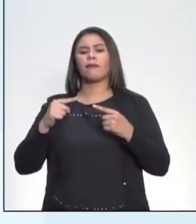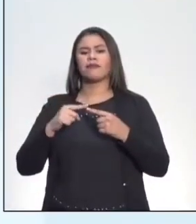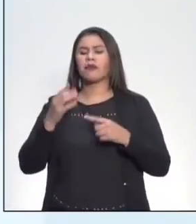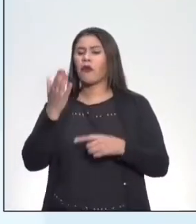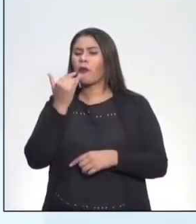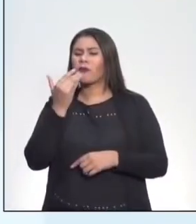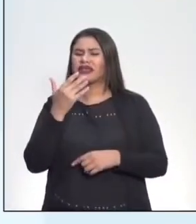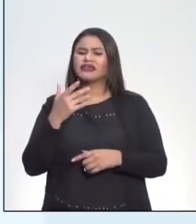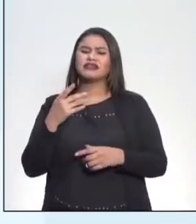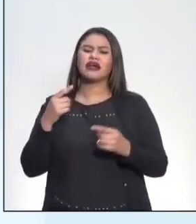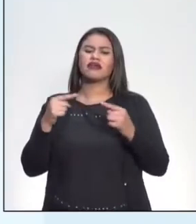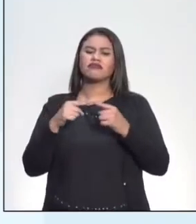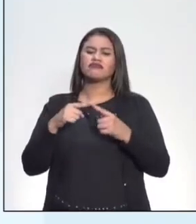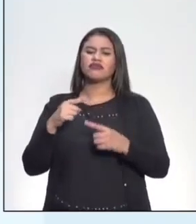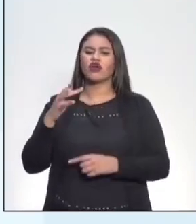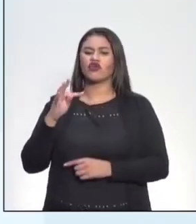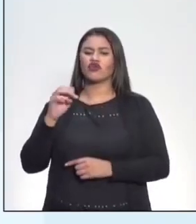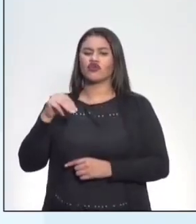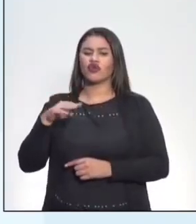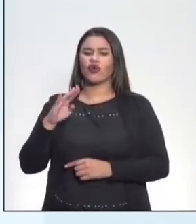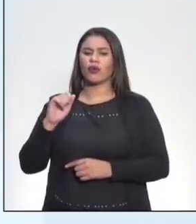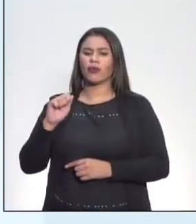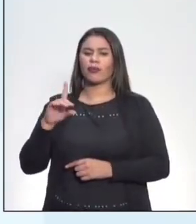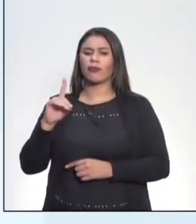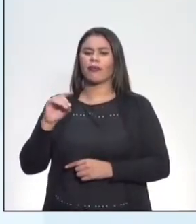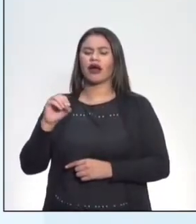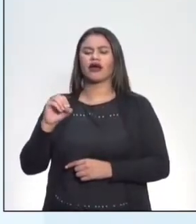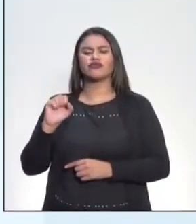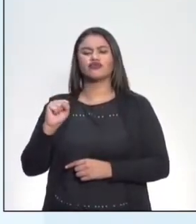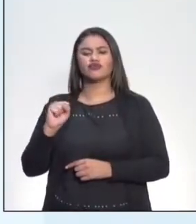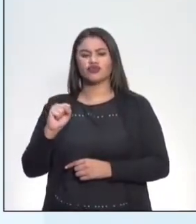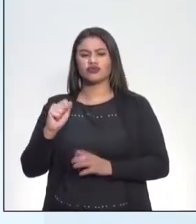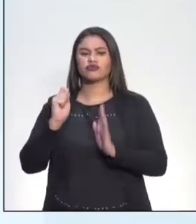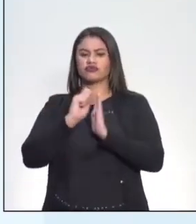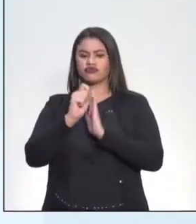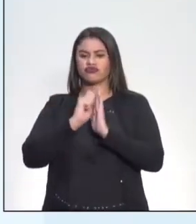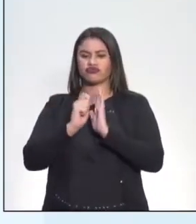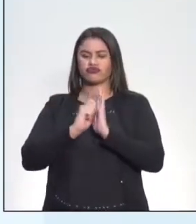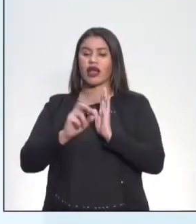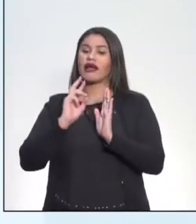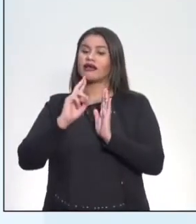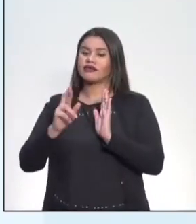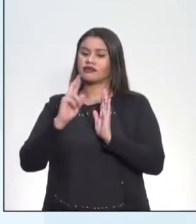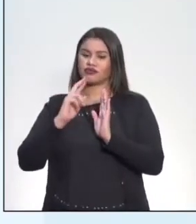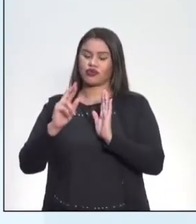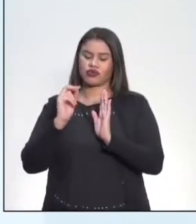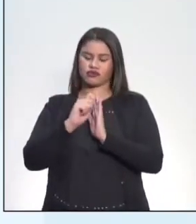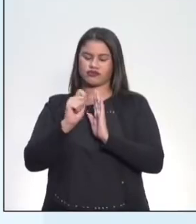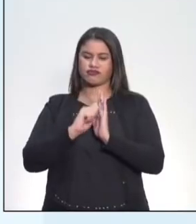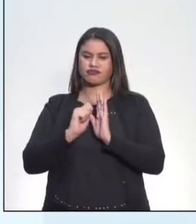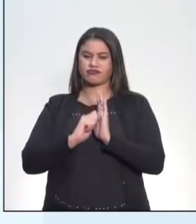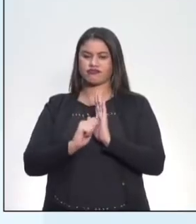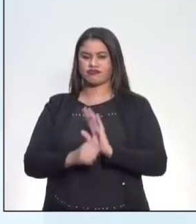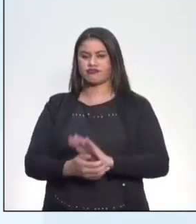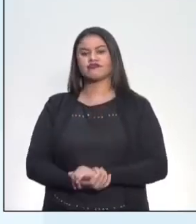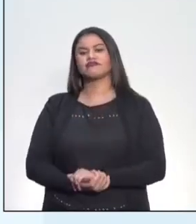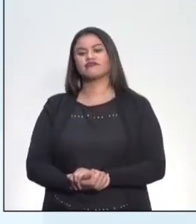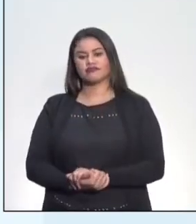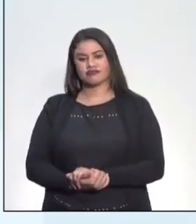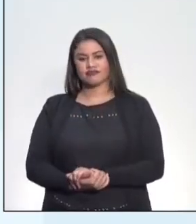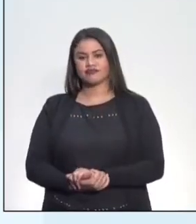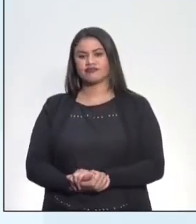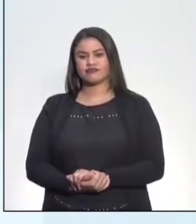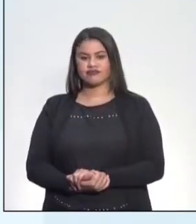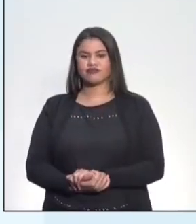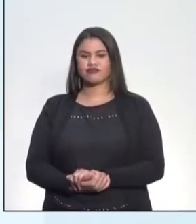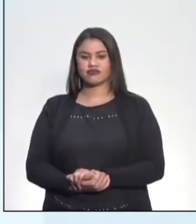Então, essas 4 perguntinhas também, essa reflexão, vocês vão anotar as respostas de vocês no caderno de vocês aí. Tá? É mais um